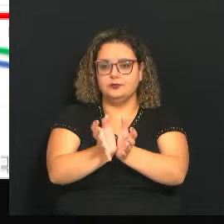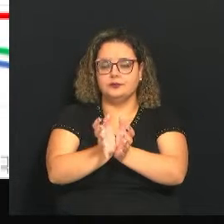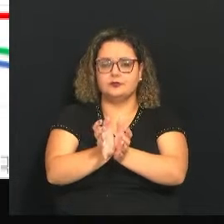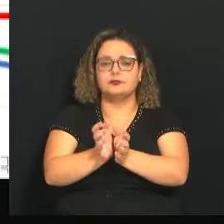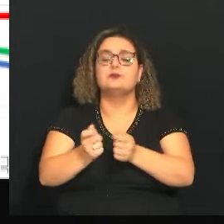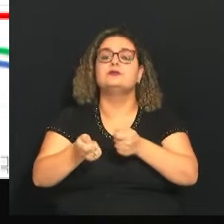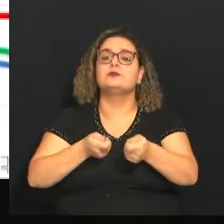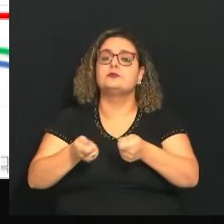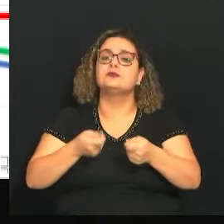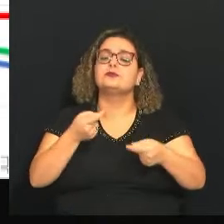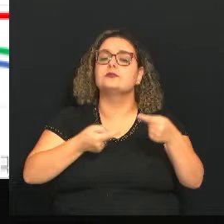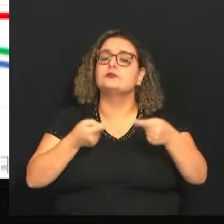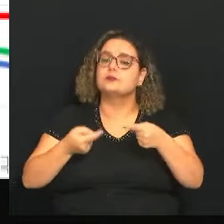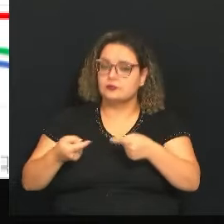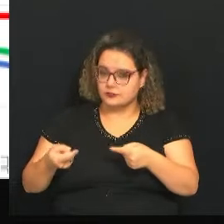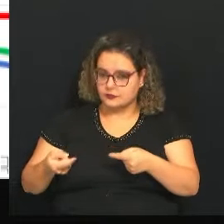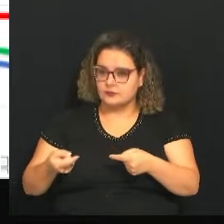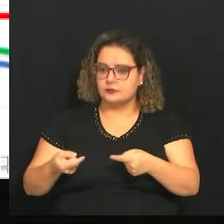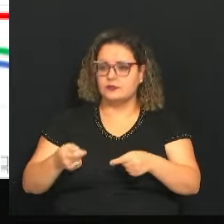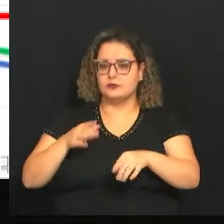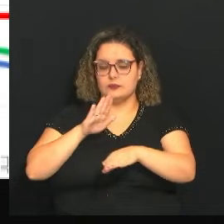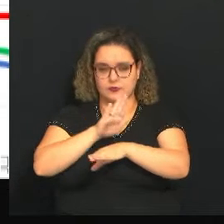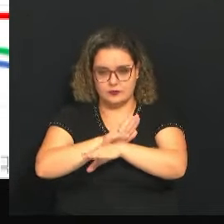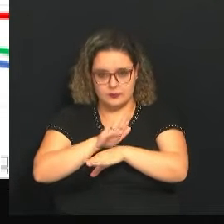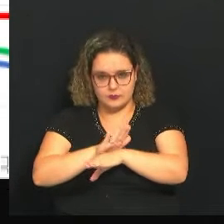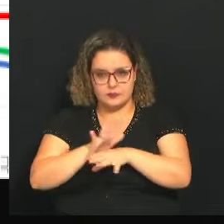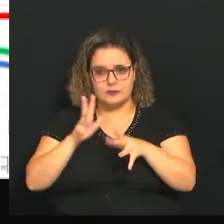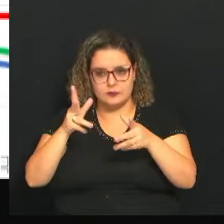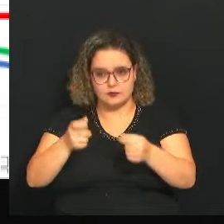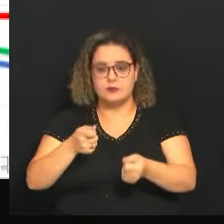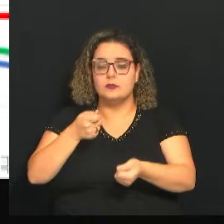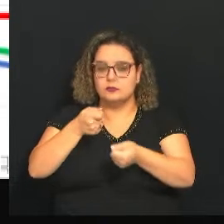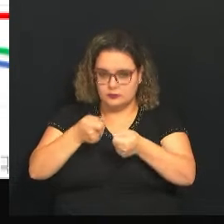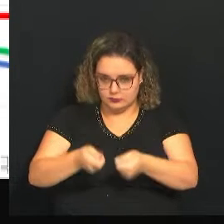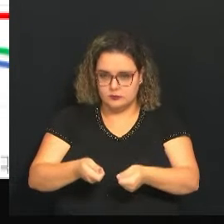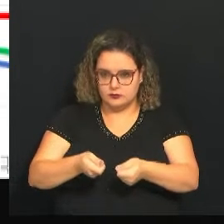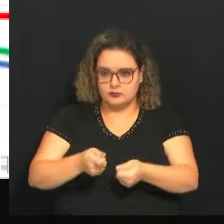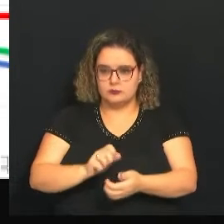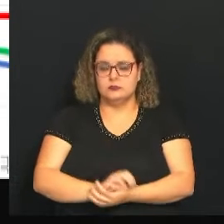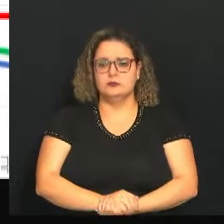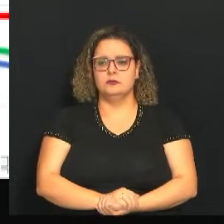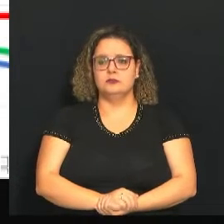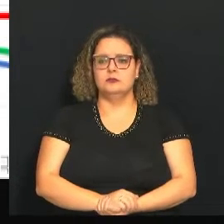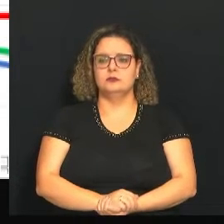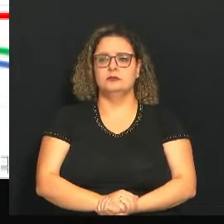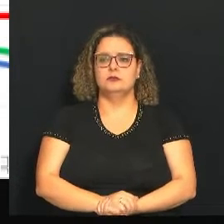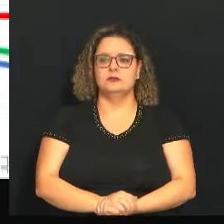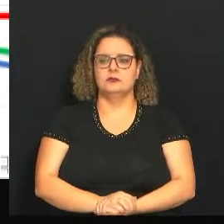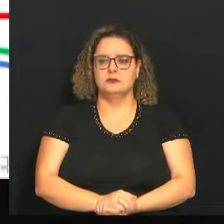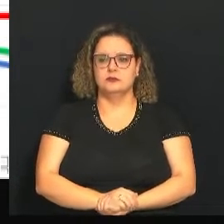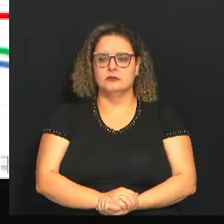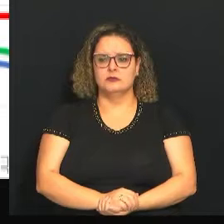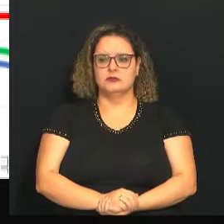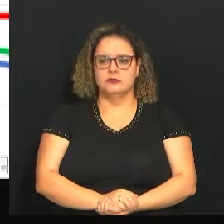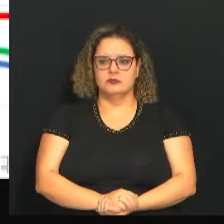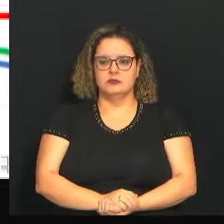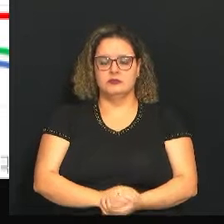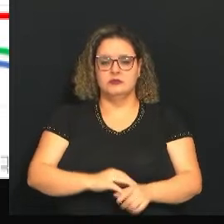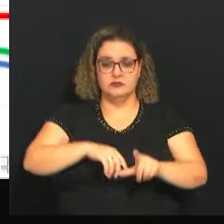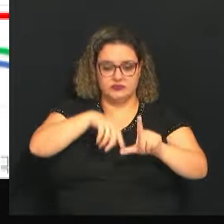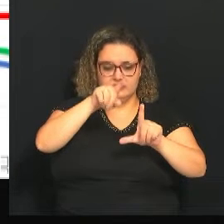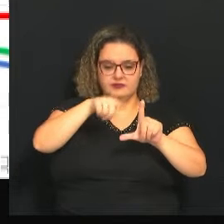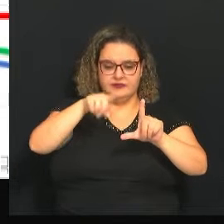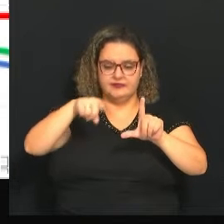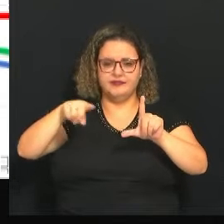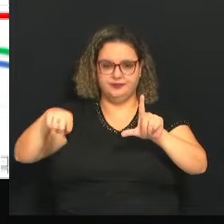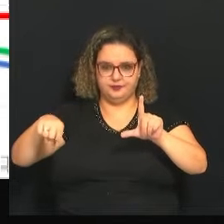essa discussão também, porque a gente já está aqui com tudo consolidado. Isso nada mais é que aquela tabela que a gente estava vendo